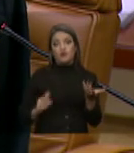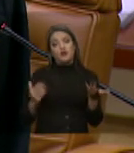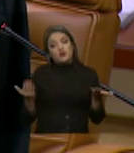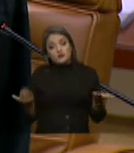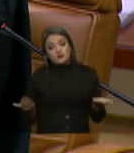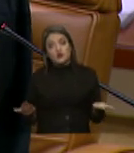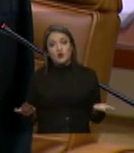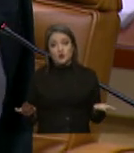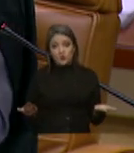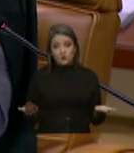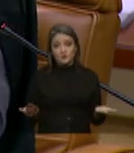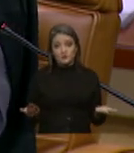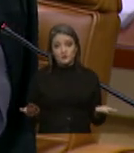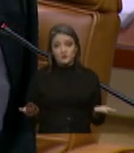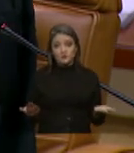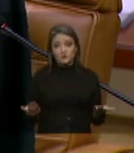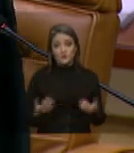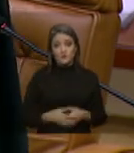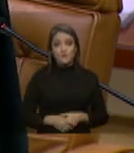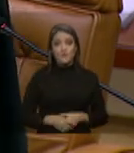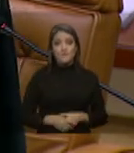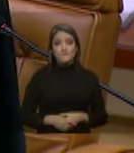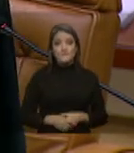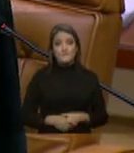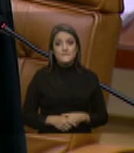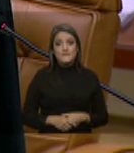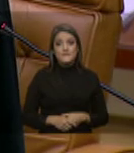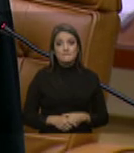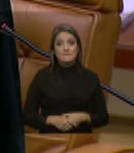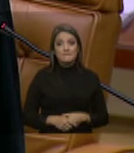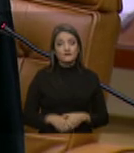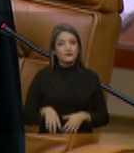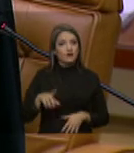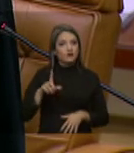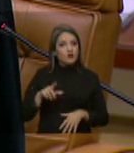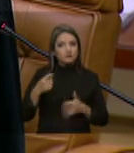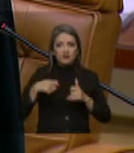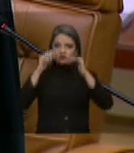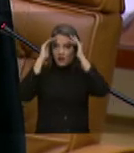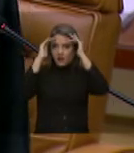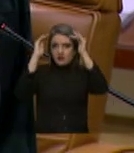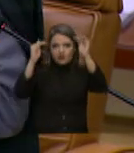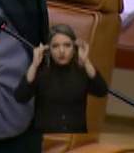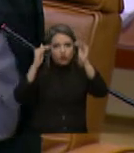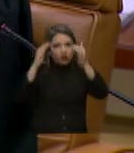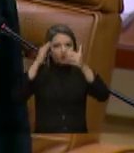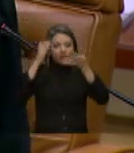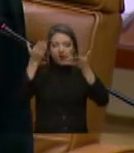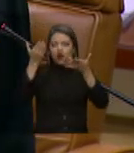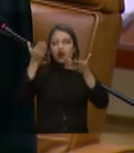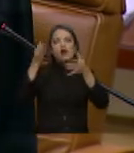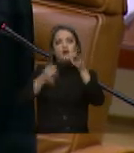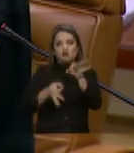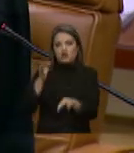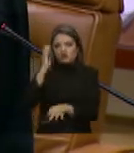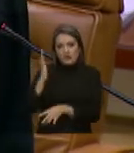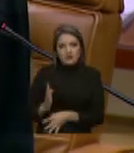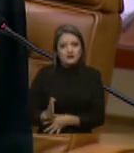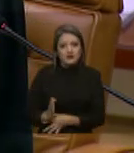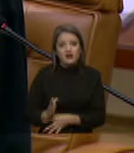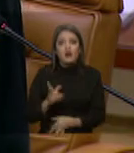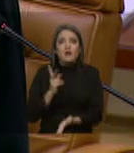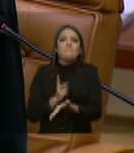consequentemente Isso é uma questão posta na jurisdição brasileira não importa é se